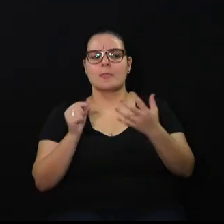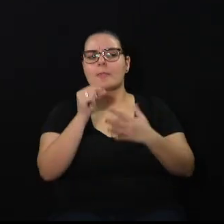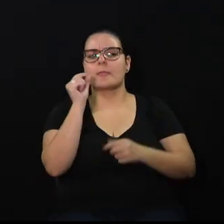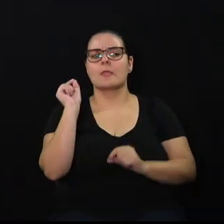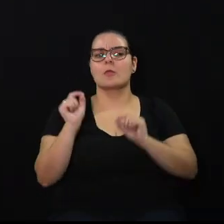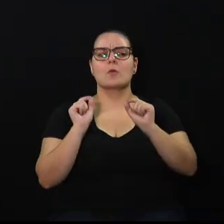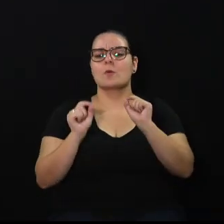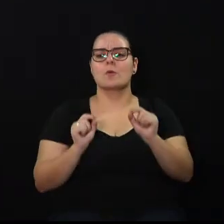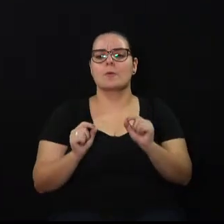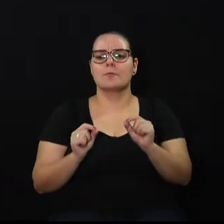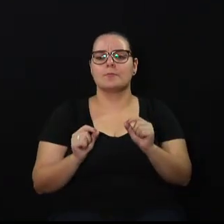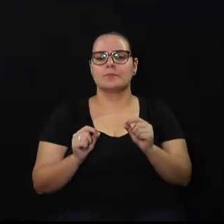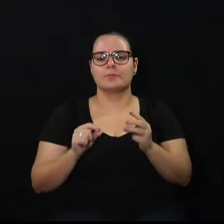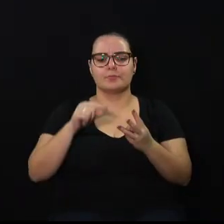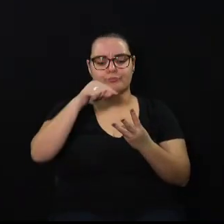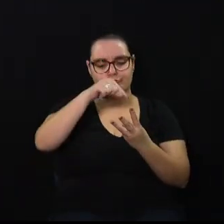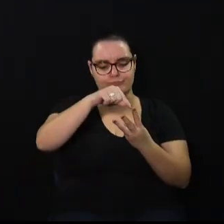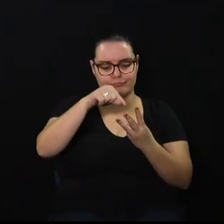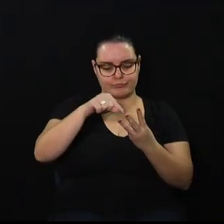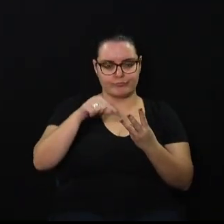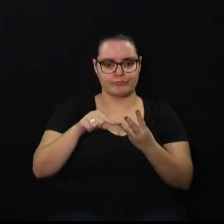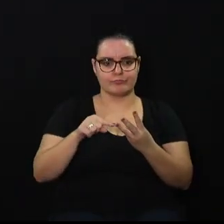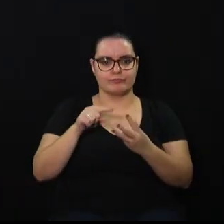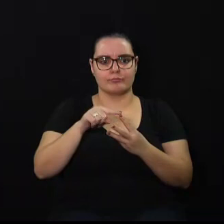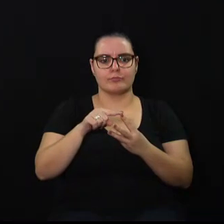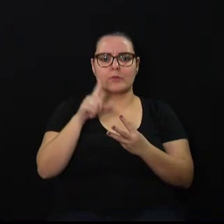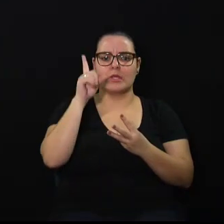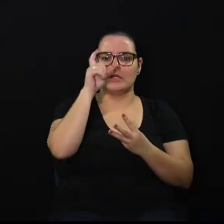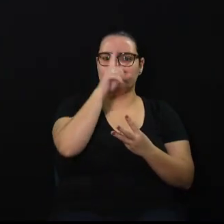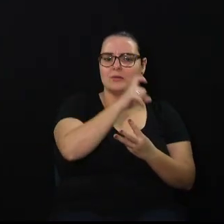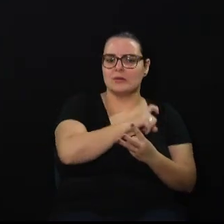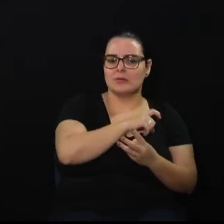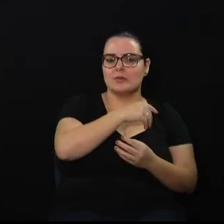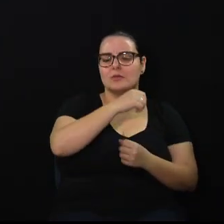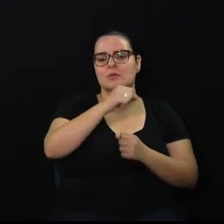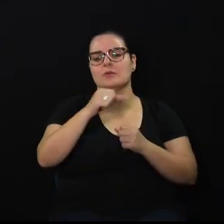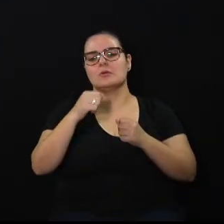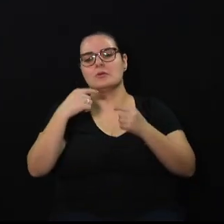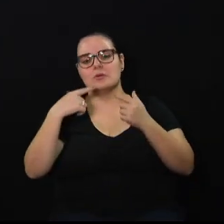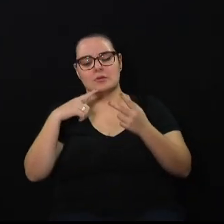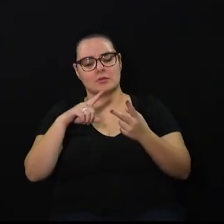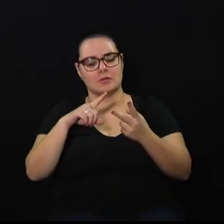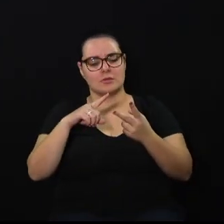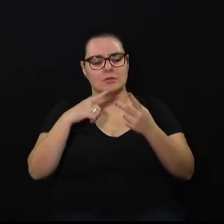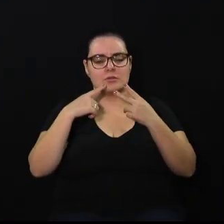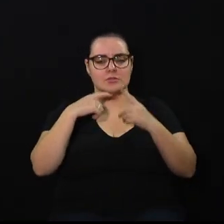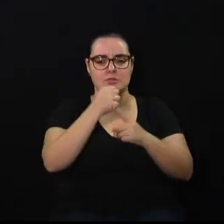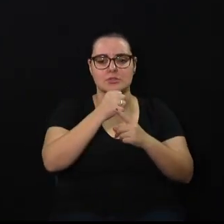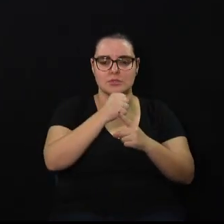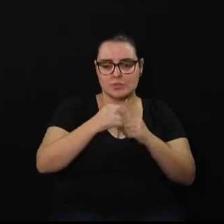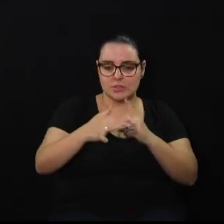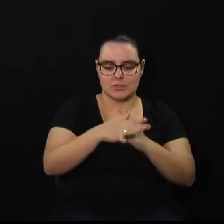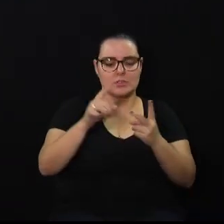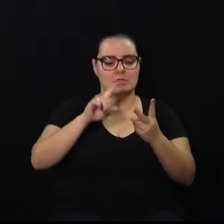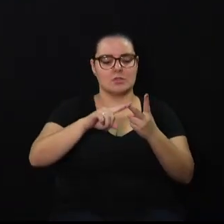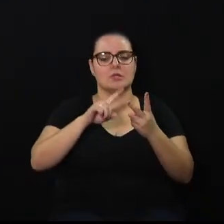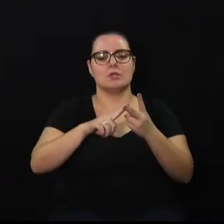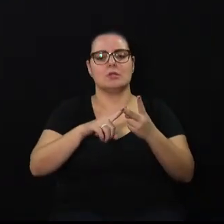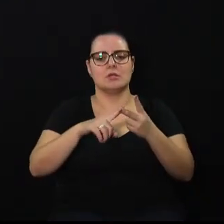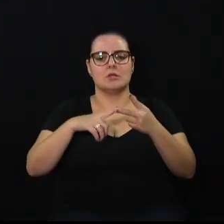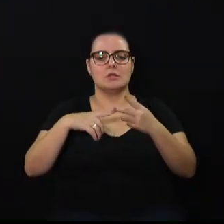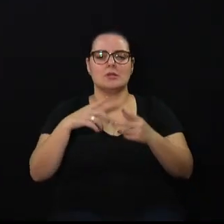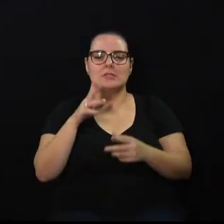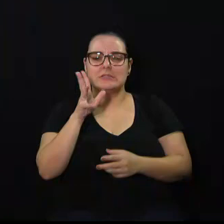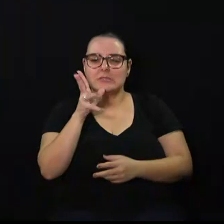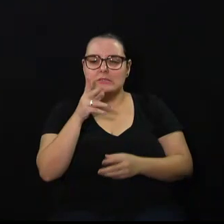no tripé né do da dificuldade de socialização no atraso de linguagem e nas estereotipias ele vira eles